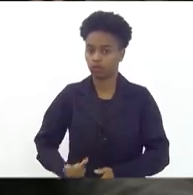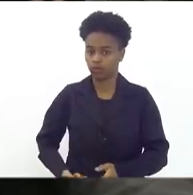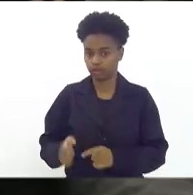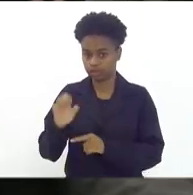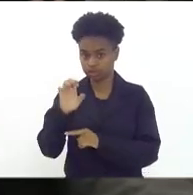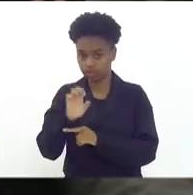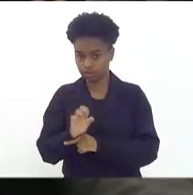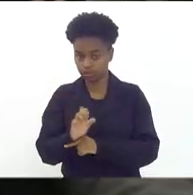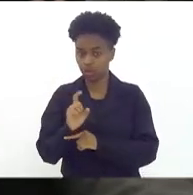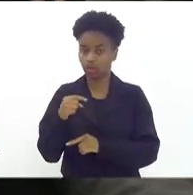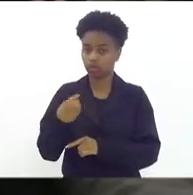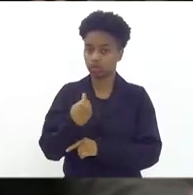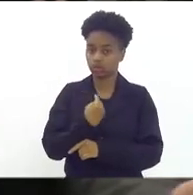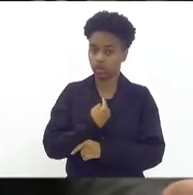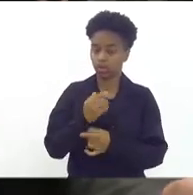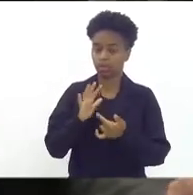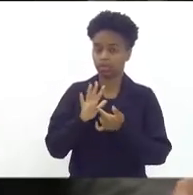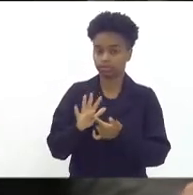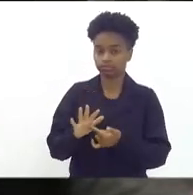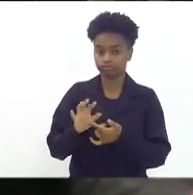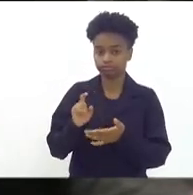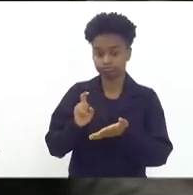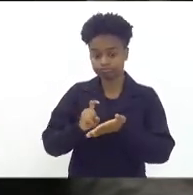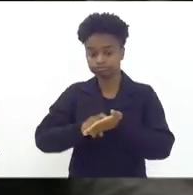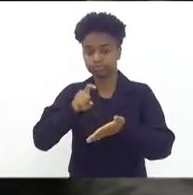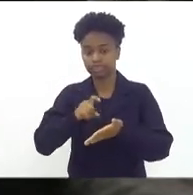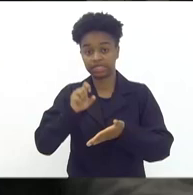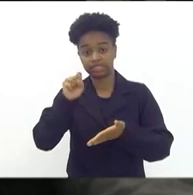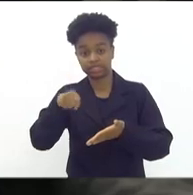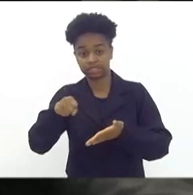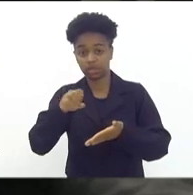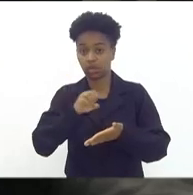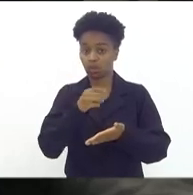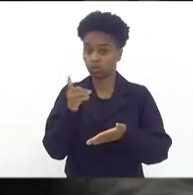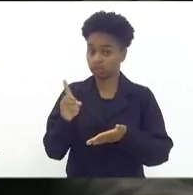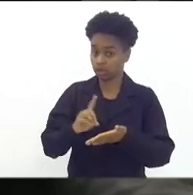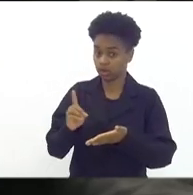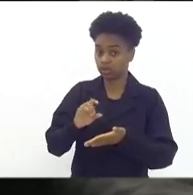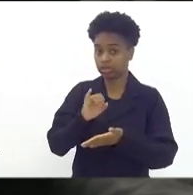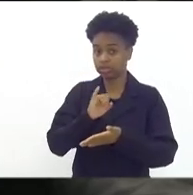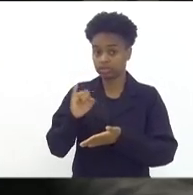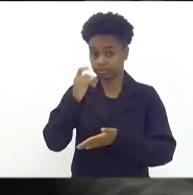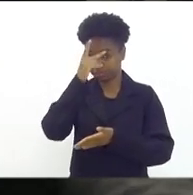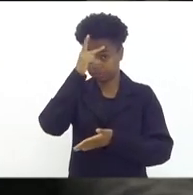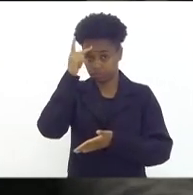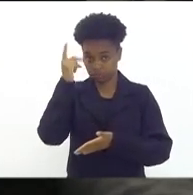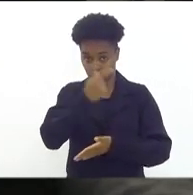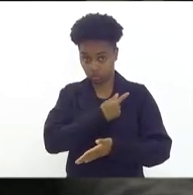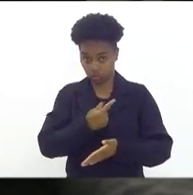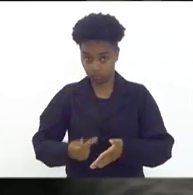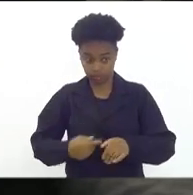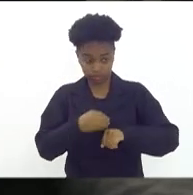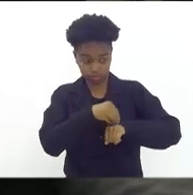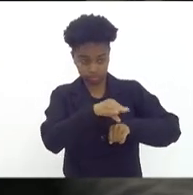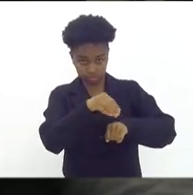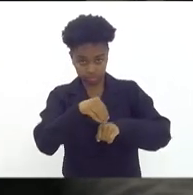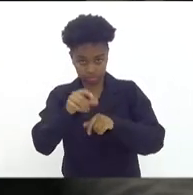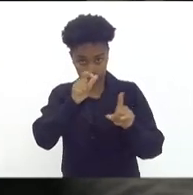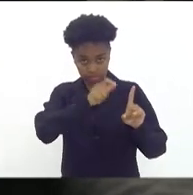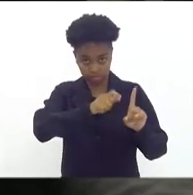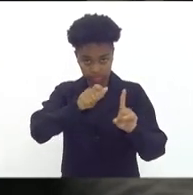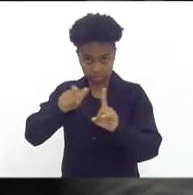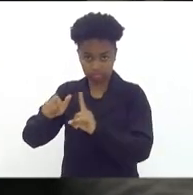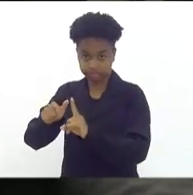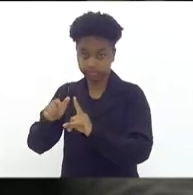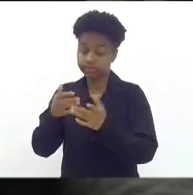confirma o nosso voto sim ou não naqueles indicados pelo governo a partir do momento que a gente faz isso é